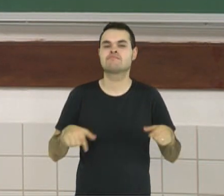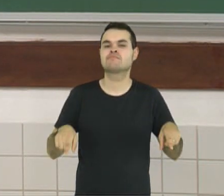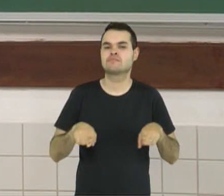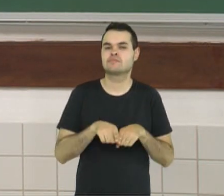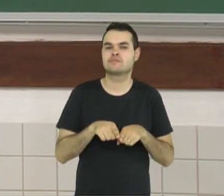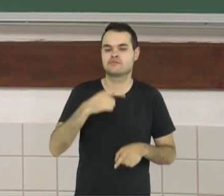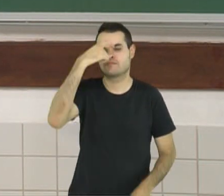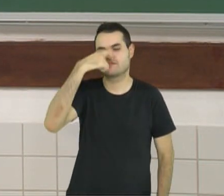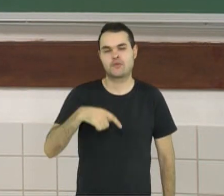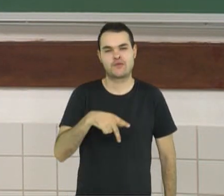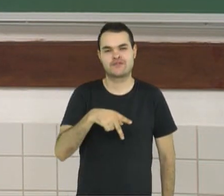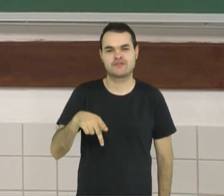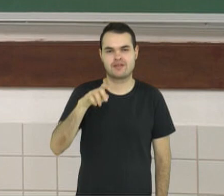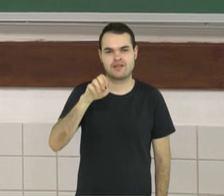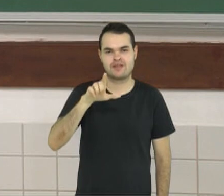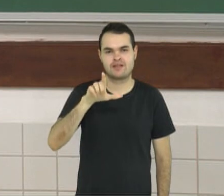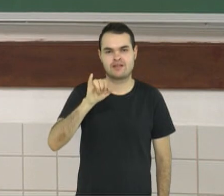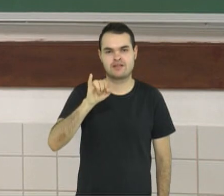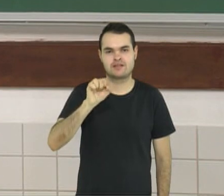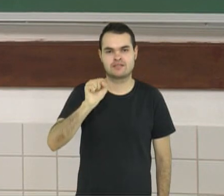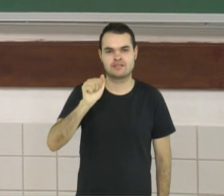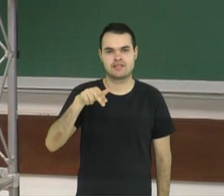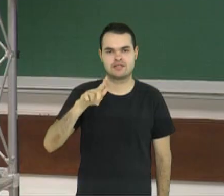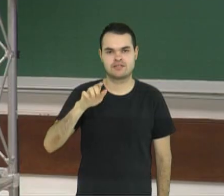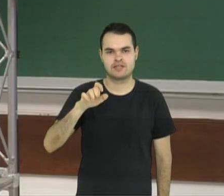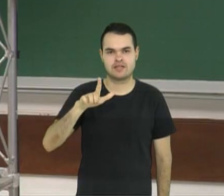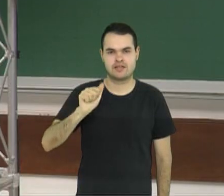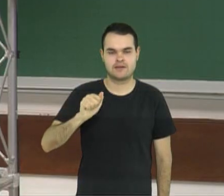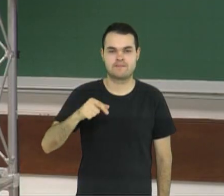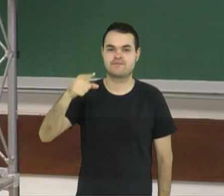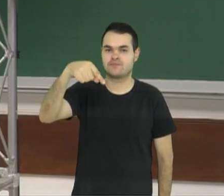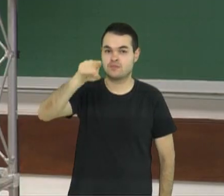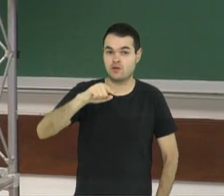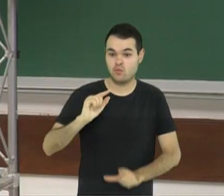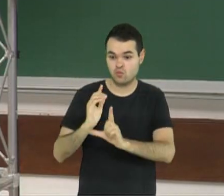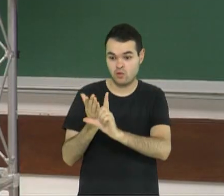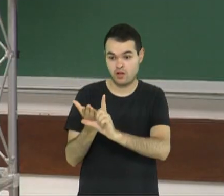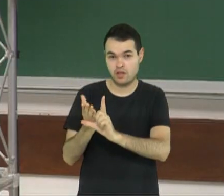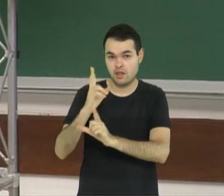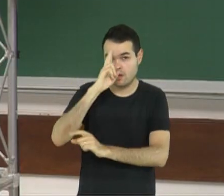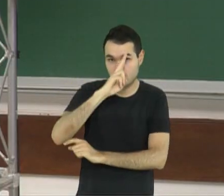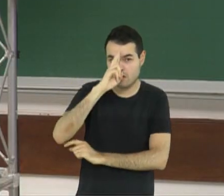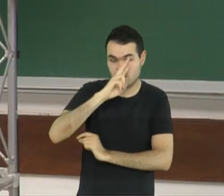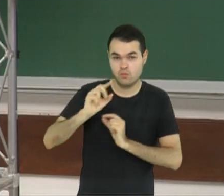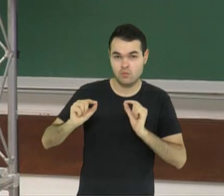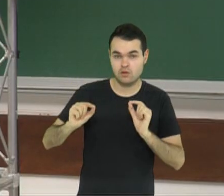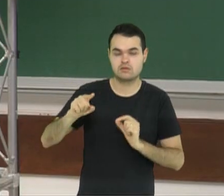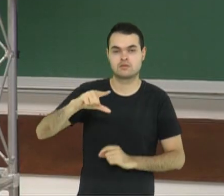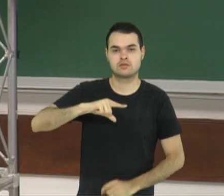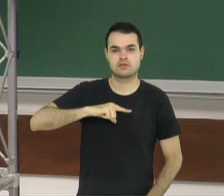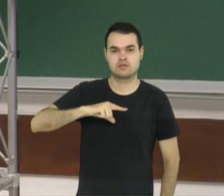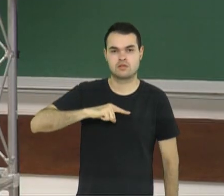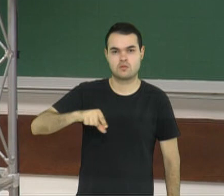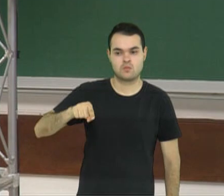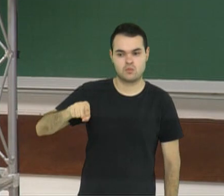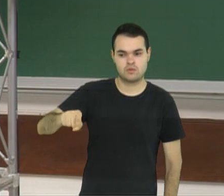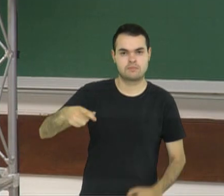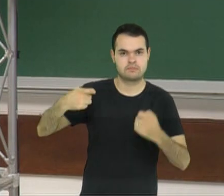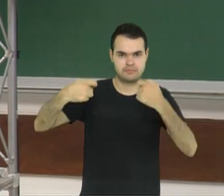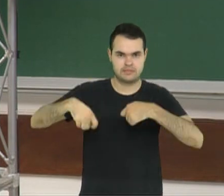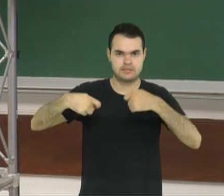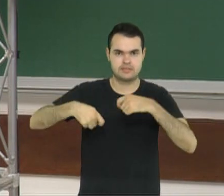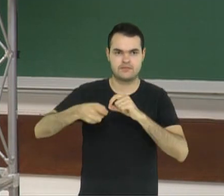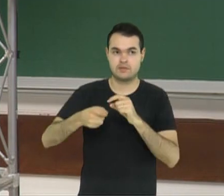a professora Elisângela. Pessoalzinho lá do class, lembrando, vocês têm aqui algo a fazer,